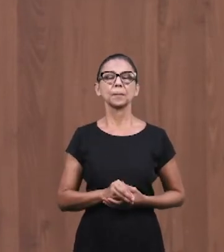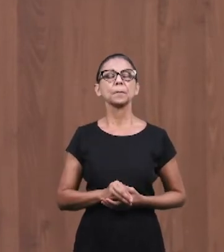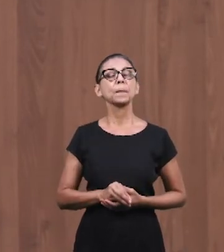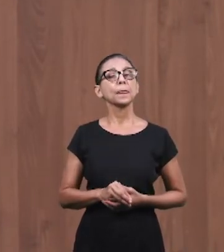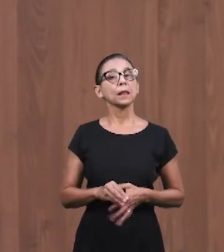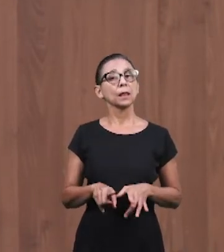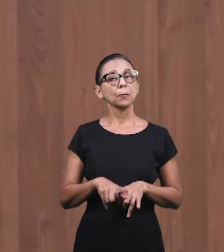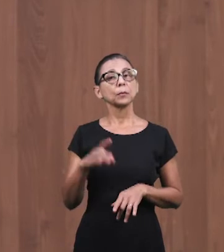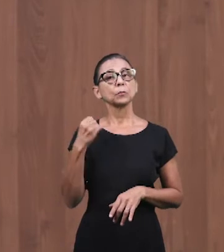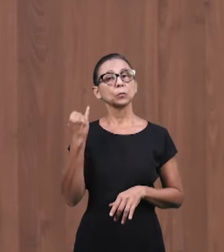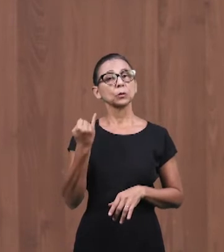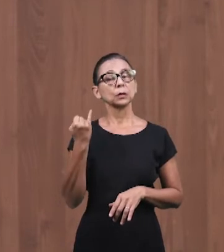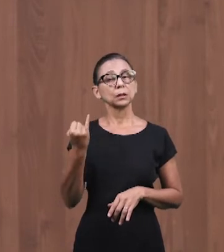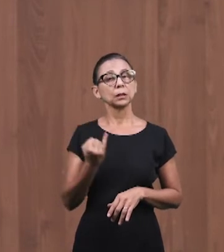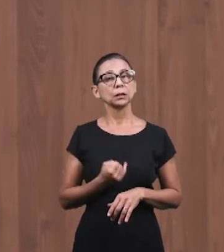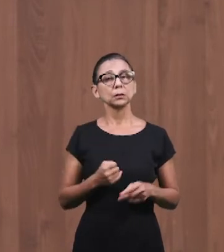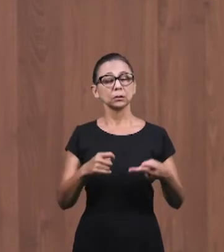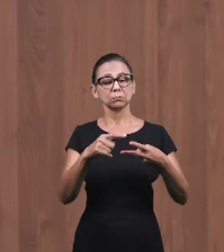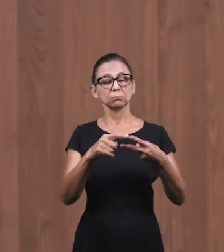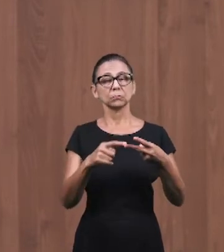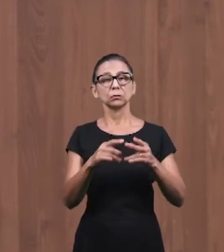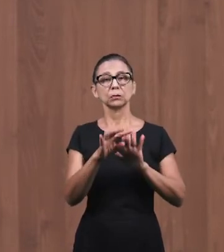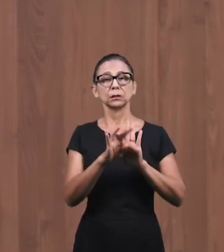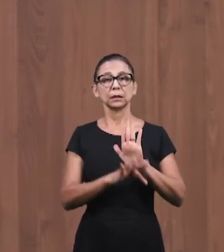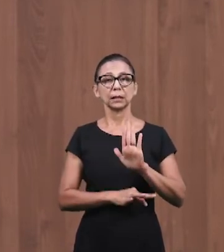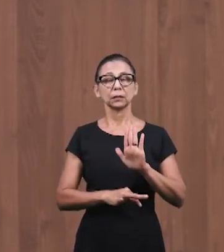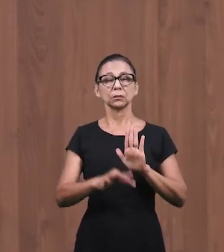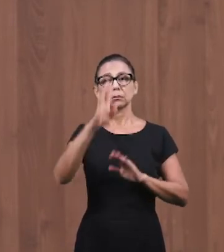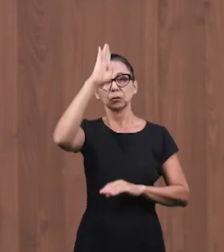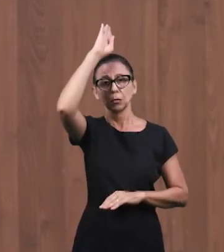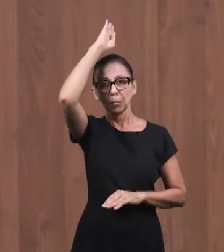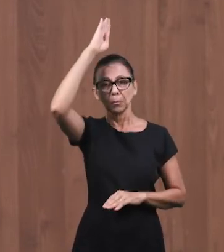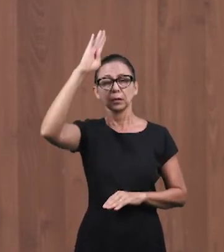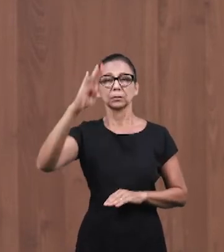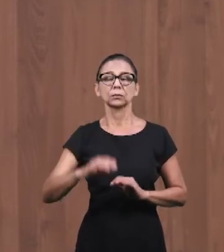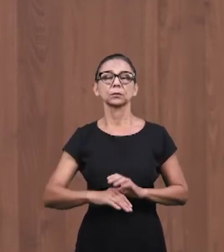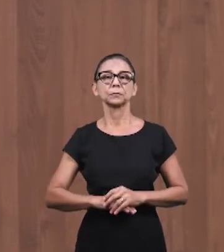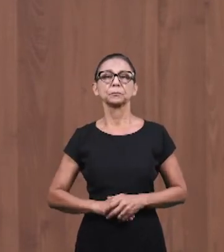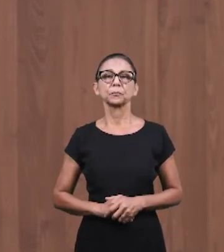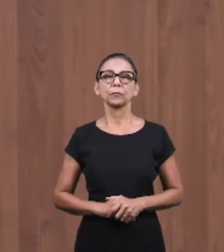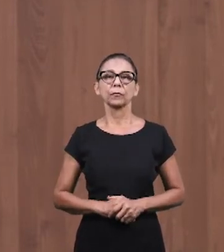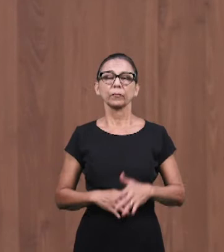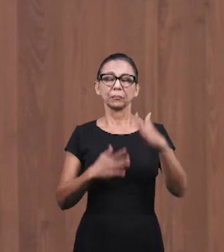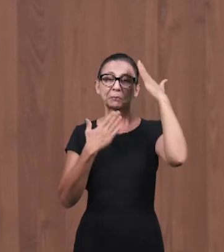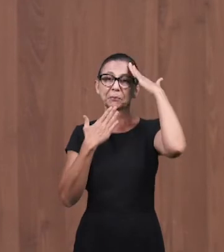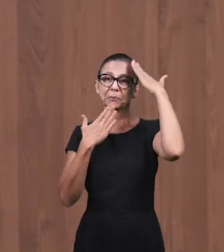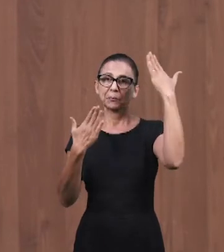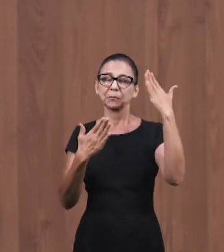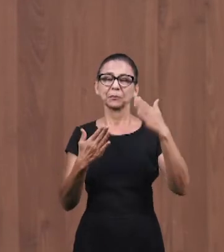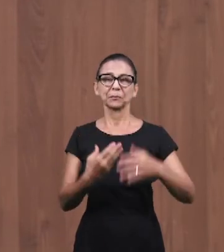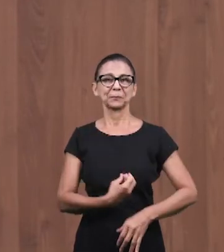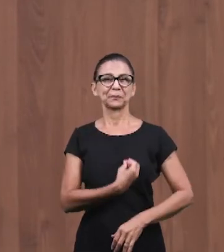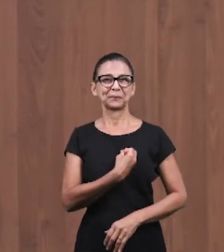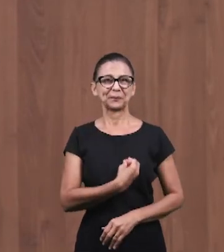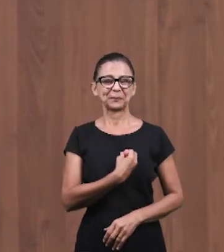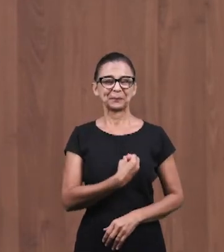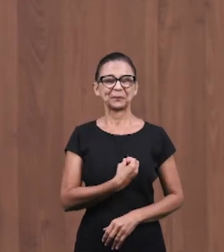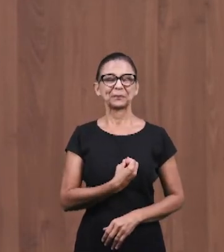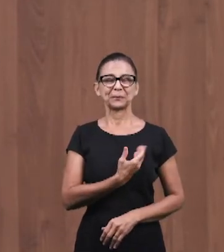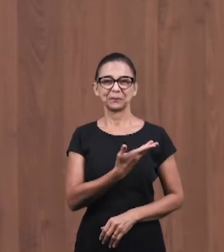ali lembrado os textos de 1 Pedro 1, verso 2 e Romanos, capítulo 8, verso 29. Muito obrigado a